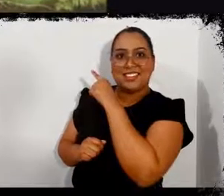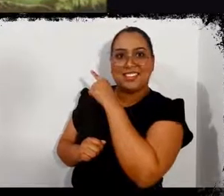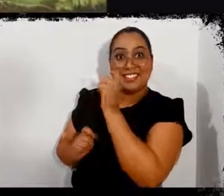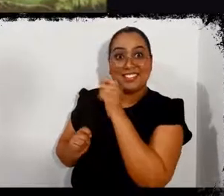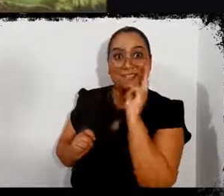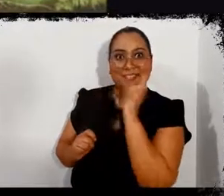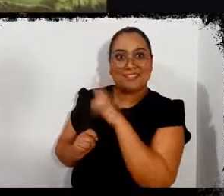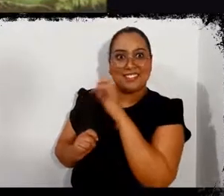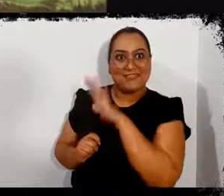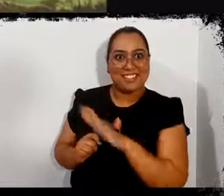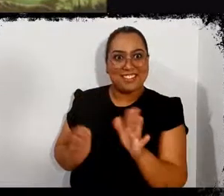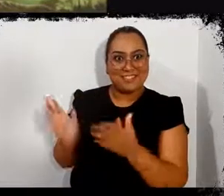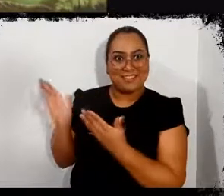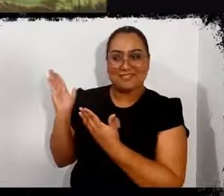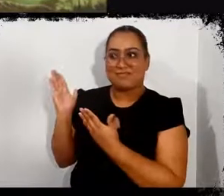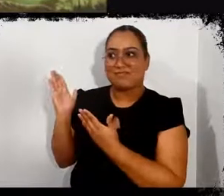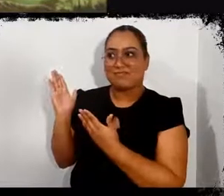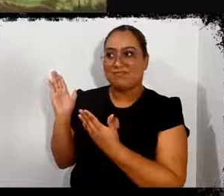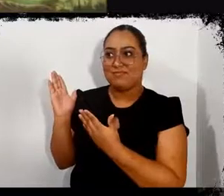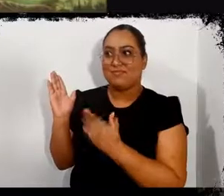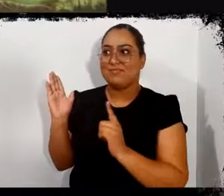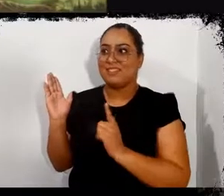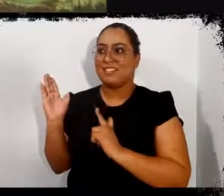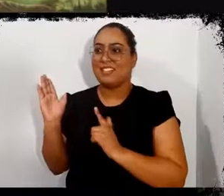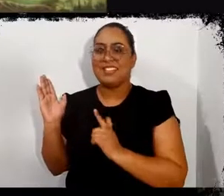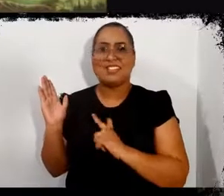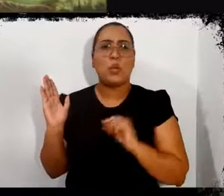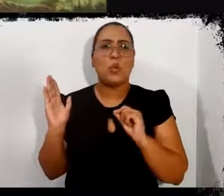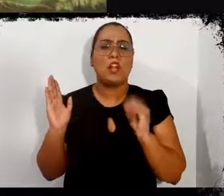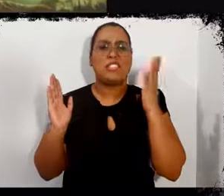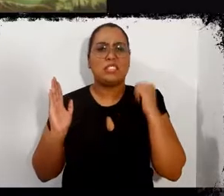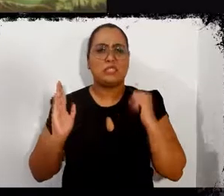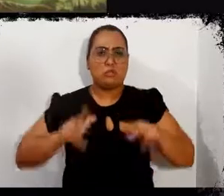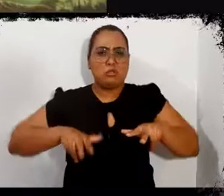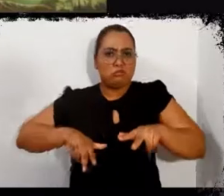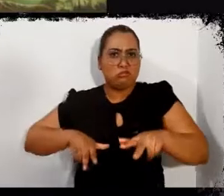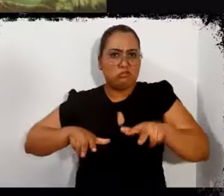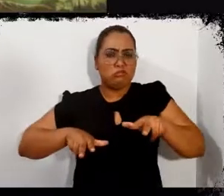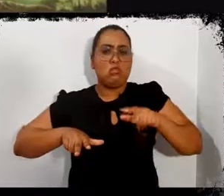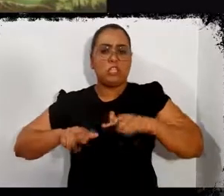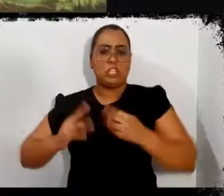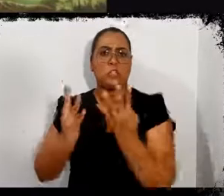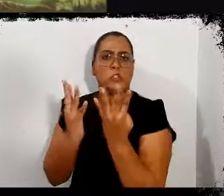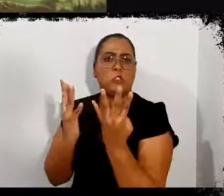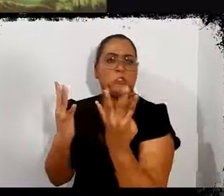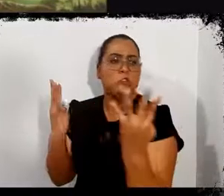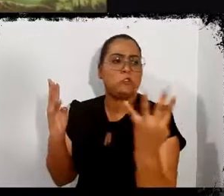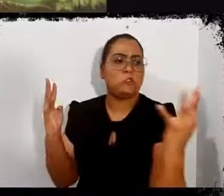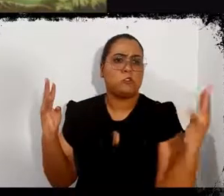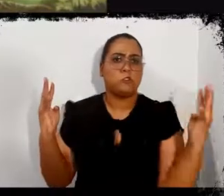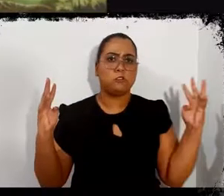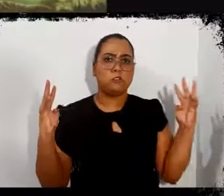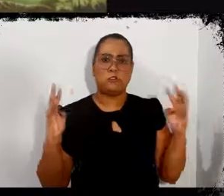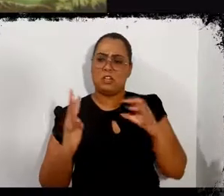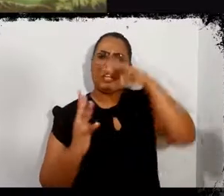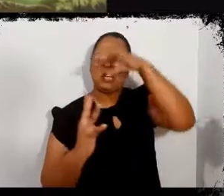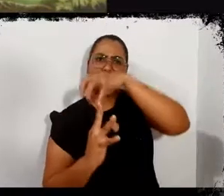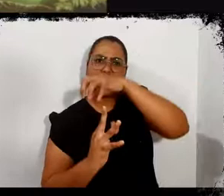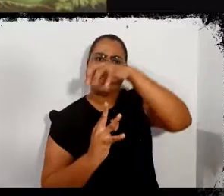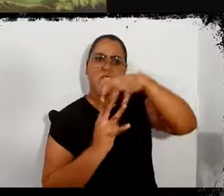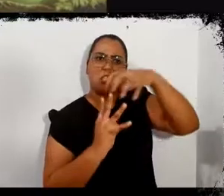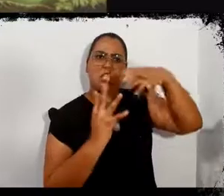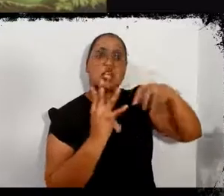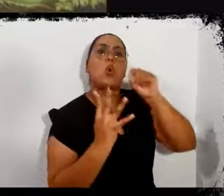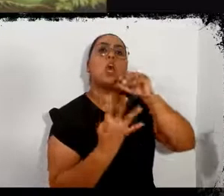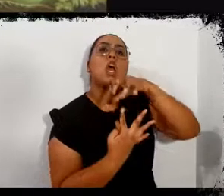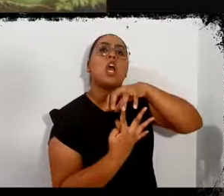Baba Yaga da deusa Kali, que é uma deusa indiana. Bom, em